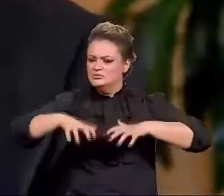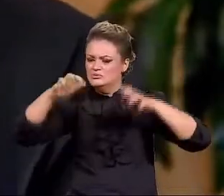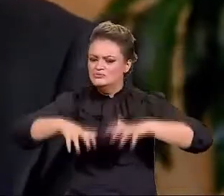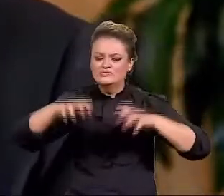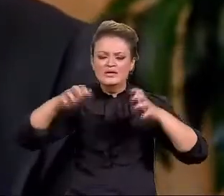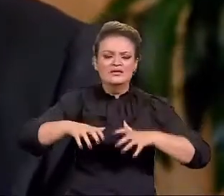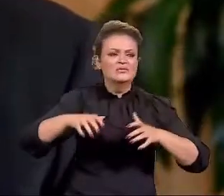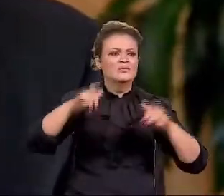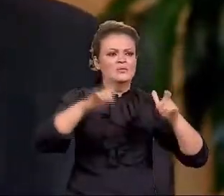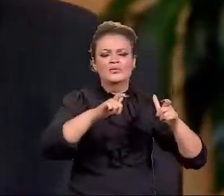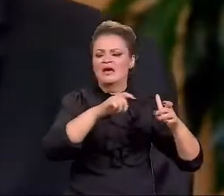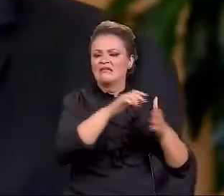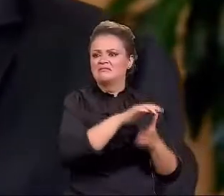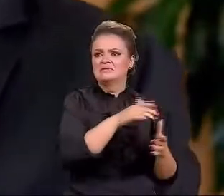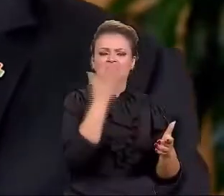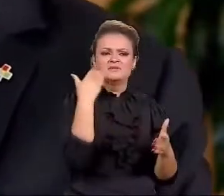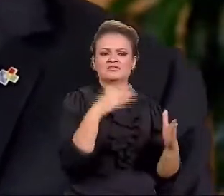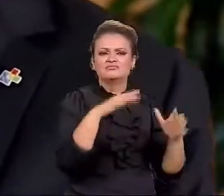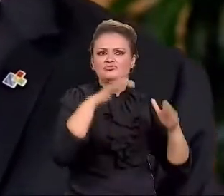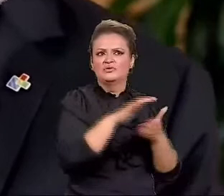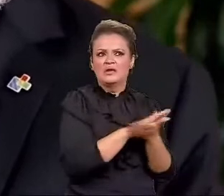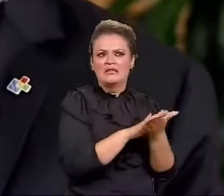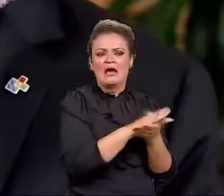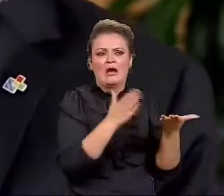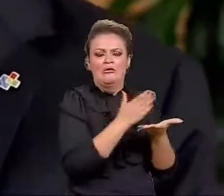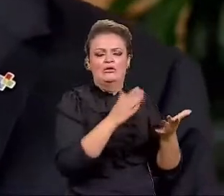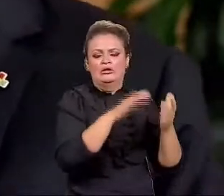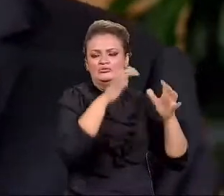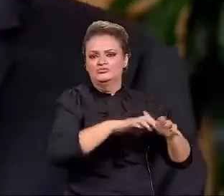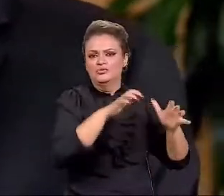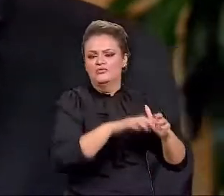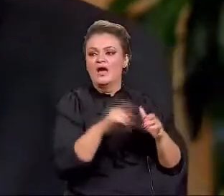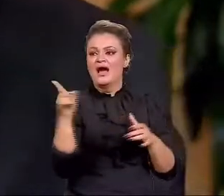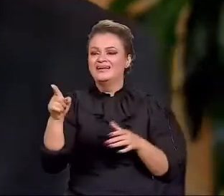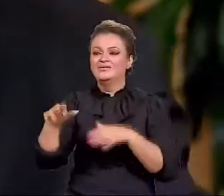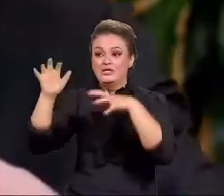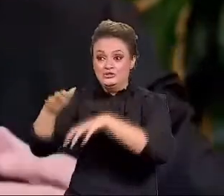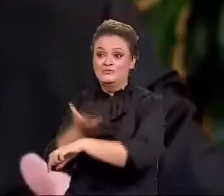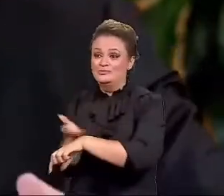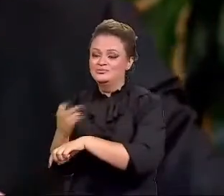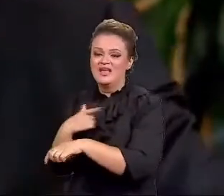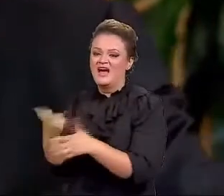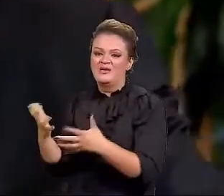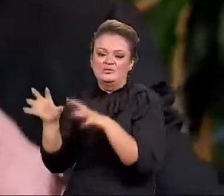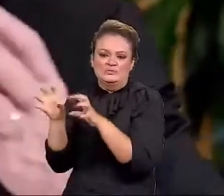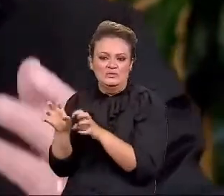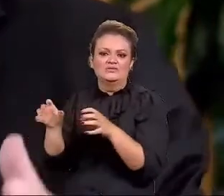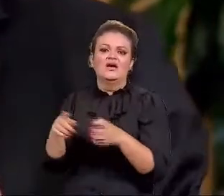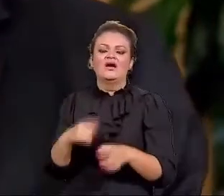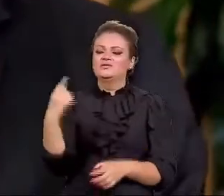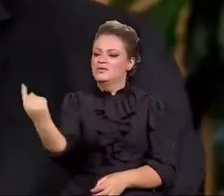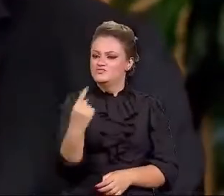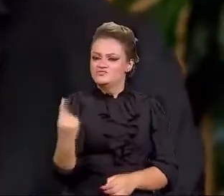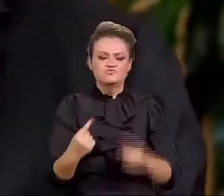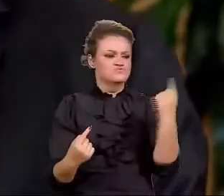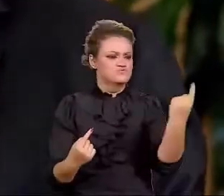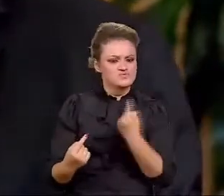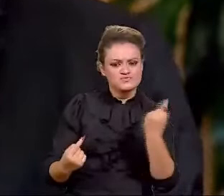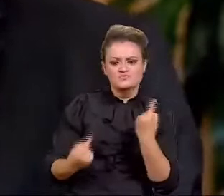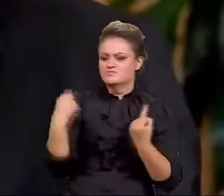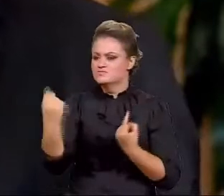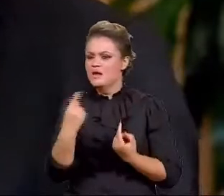seca onde chovia bastante. Todo mundo está percebendo furacão. Todo mundo está percebendo uma série de coisas,